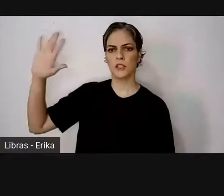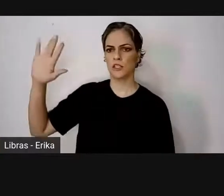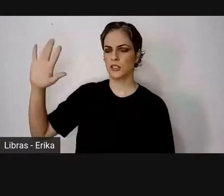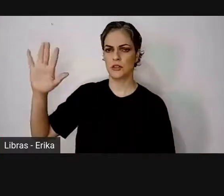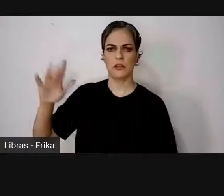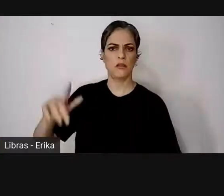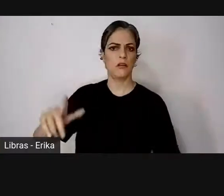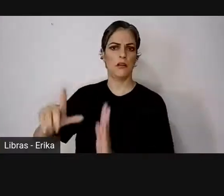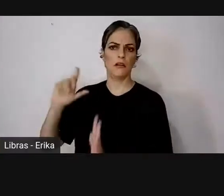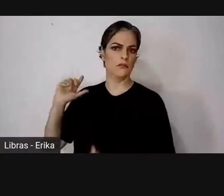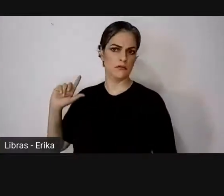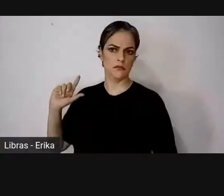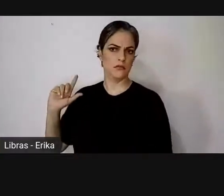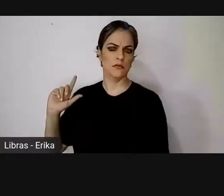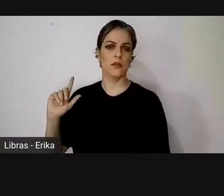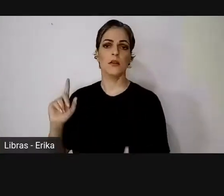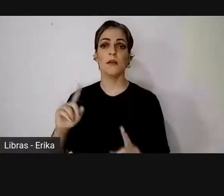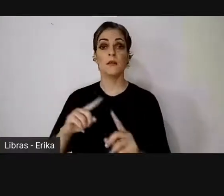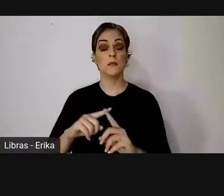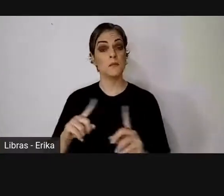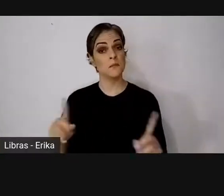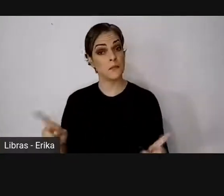dizer que